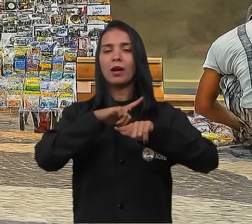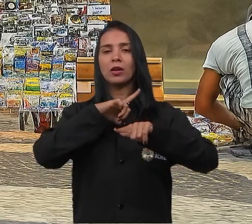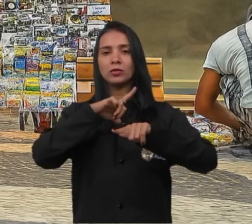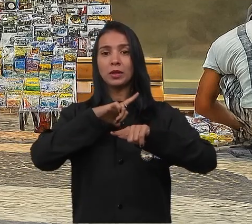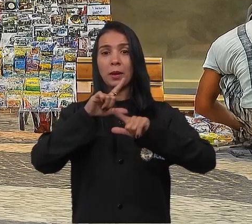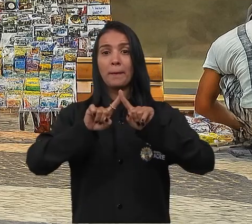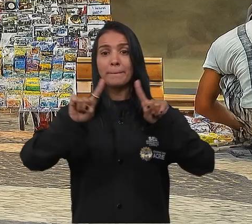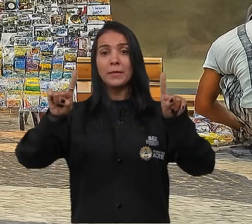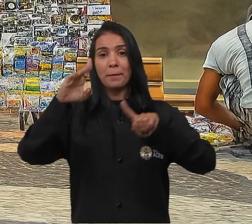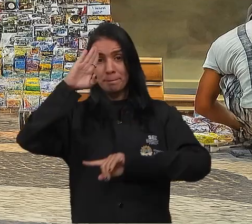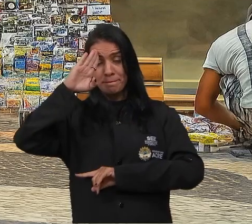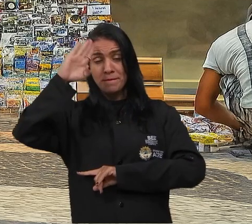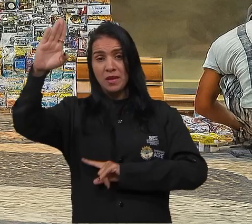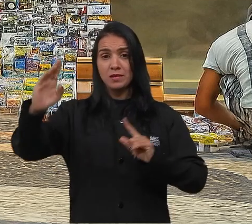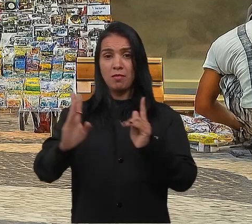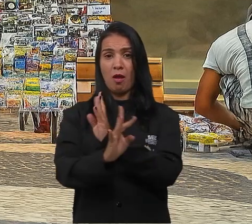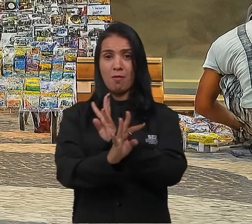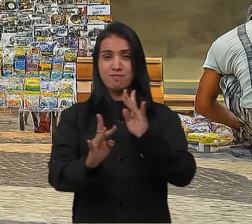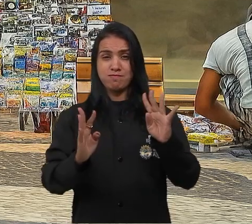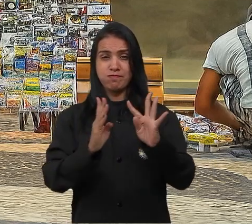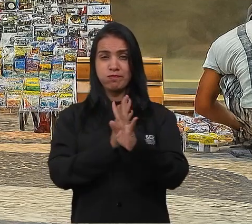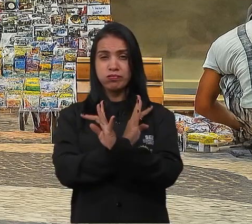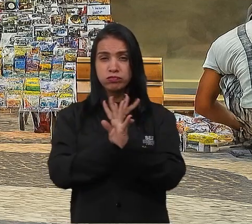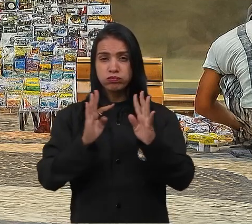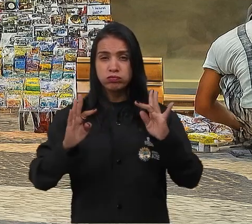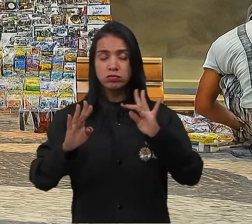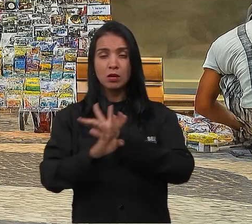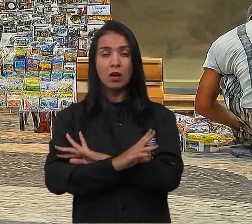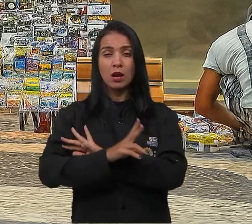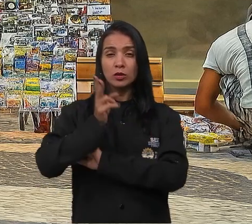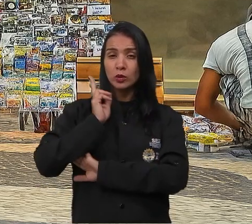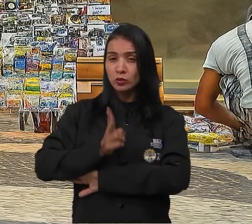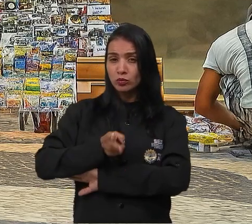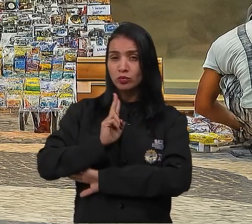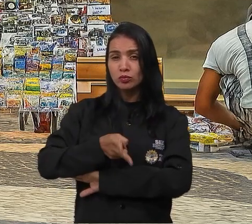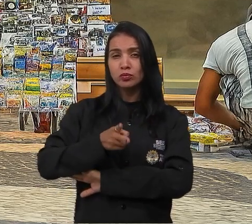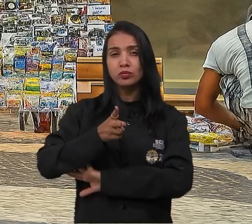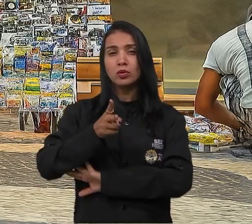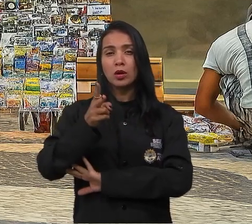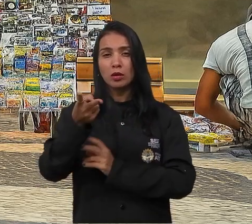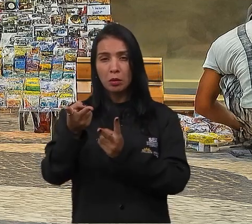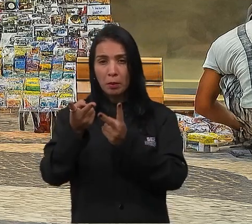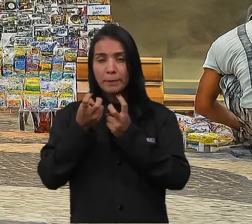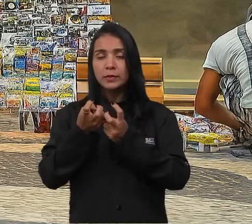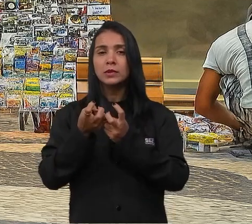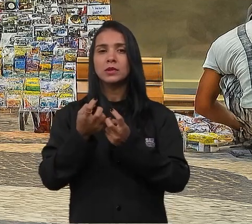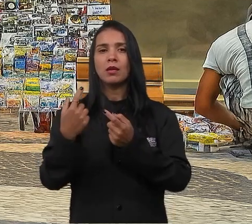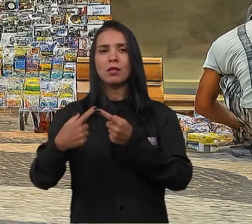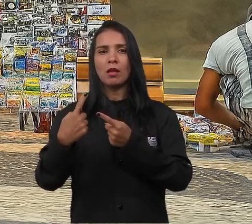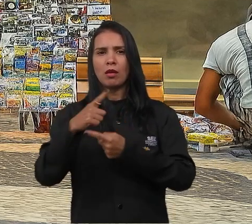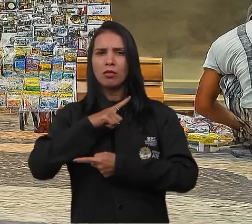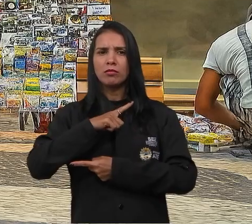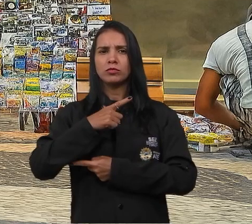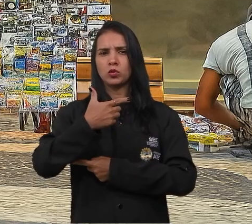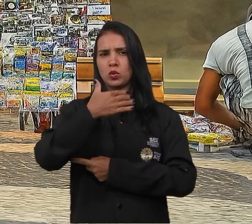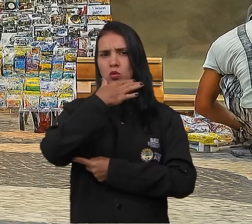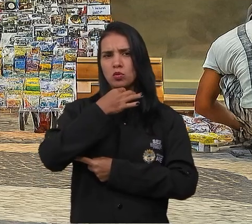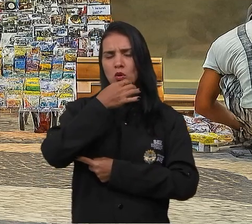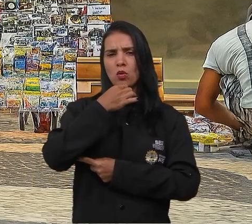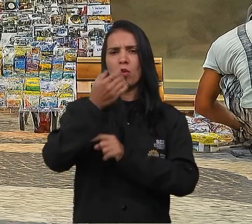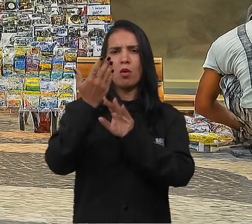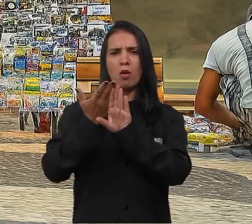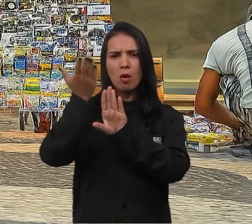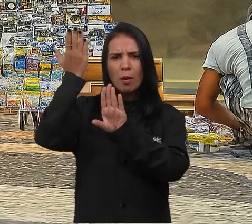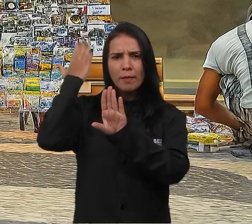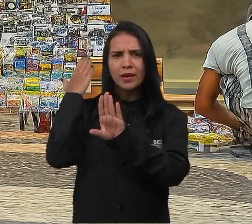cidades, isso é muito recorrente. Você observa, temos um homem de costa, alguns tabuleiros,